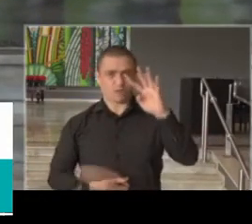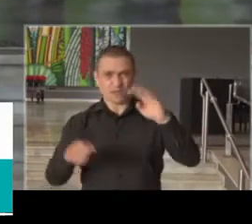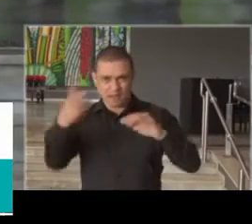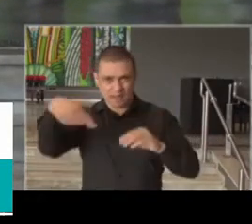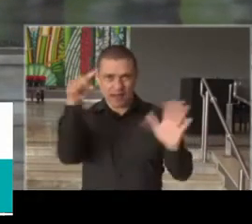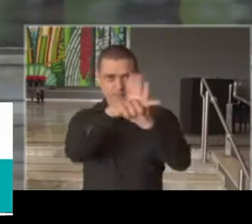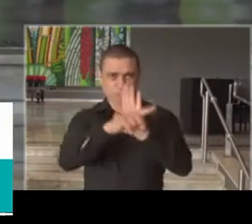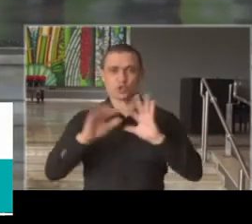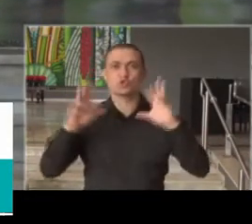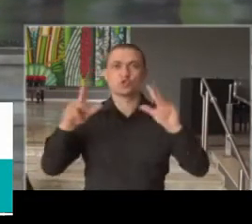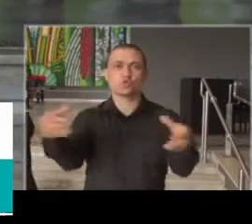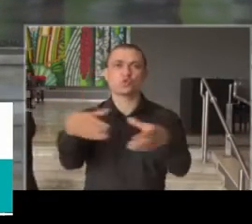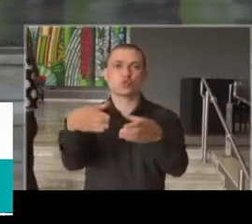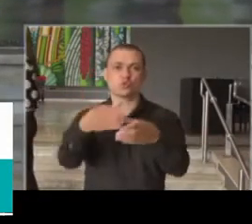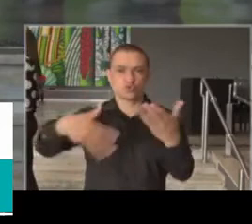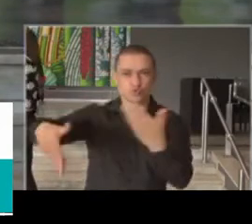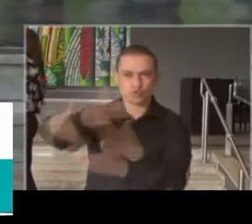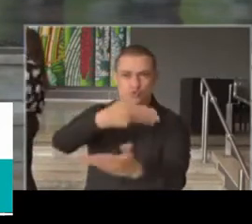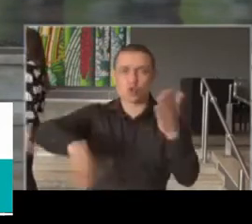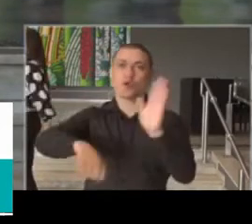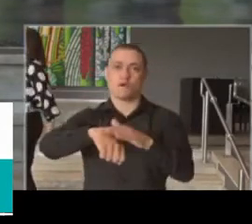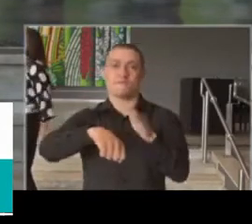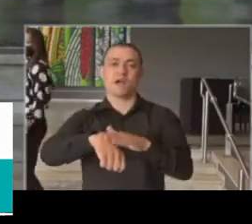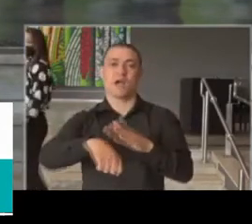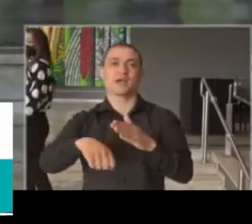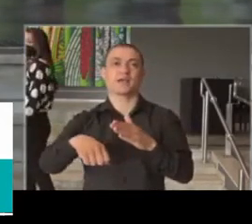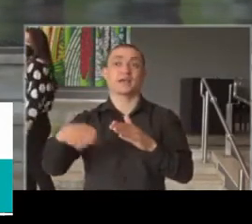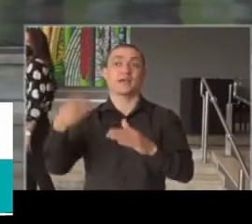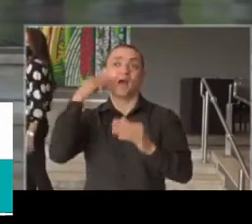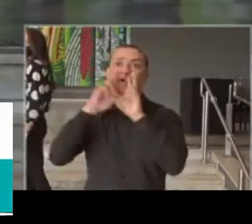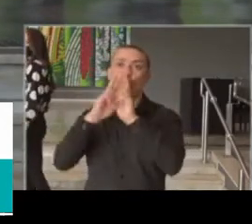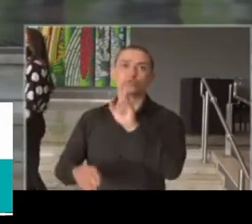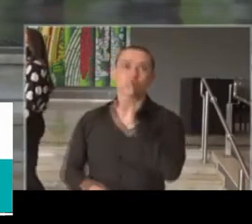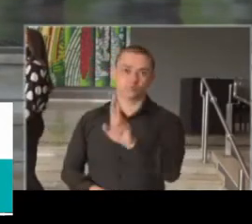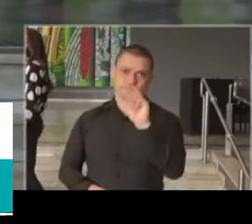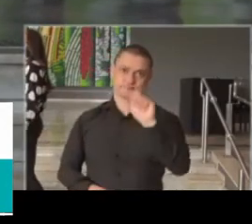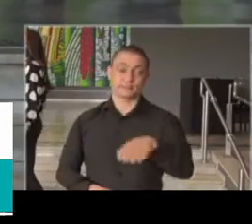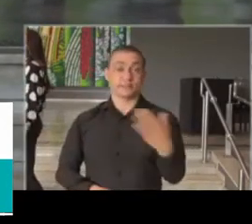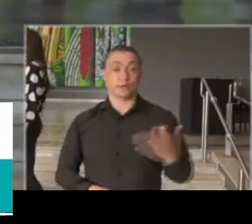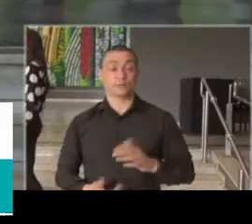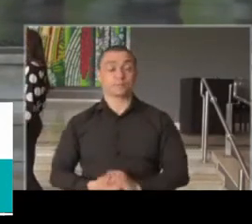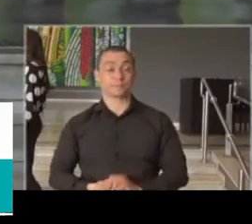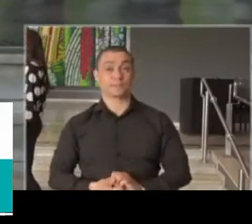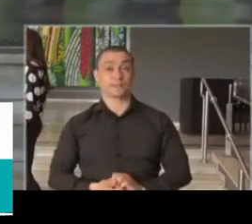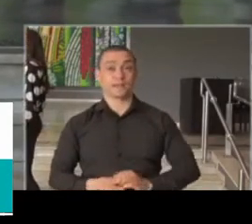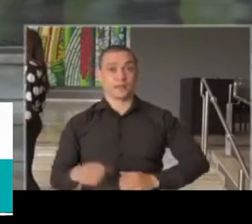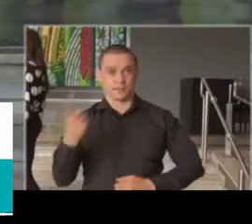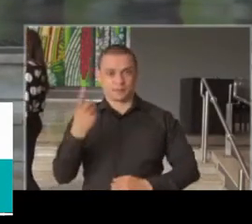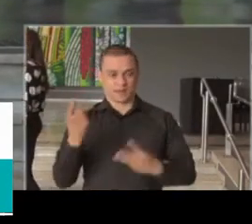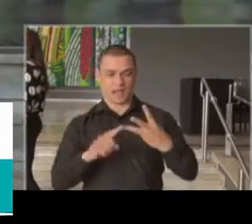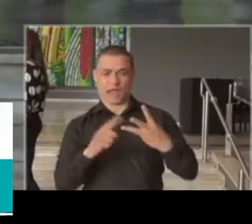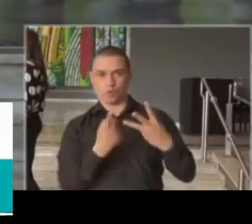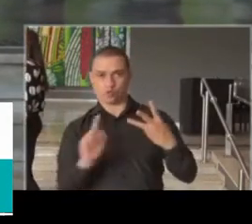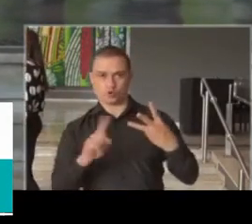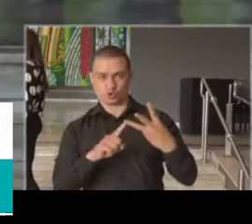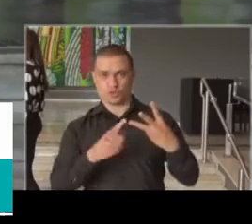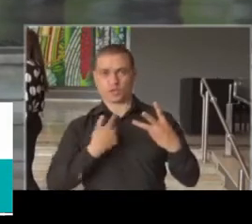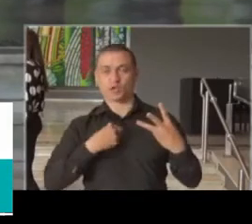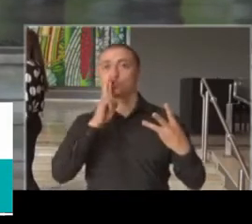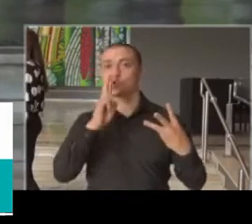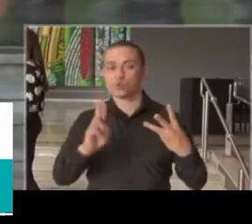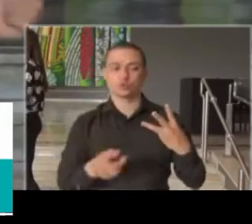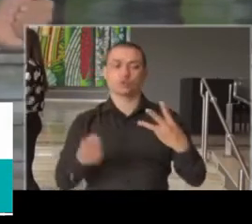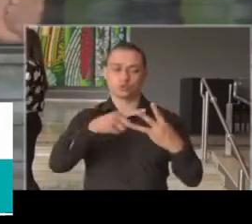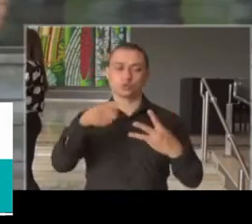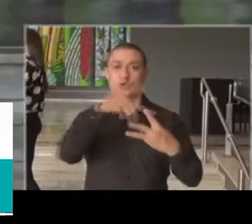perguntas, no conjunto formuladas pelos jornalistas, serão atendidas. Eu começo da última, respondendo a penúltima,